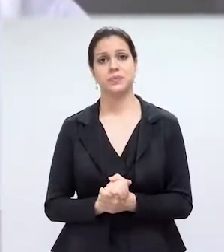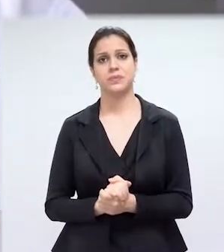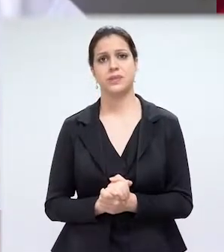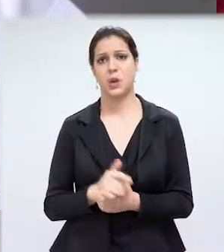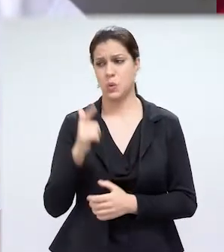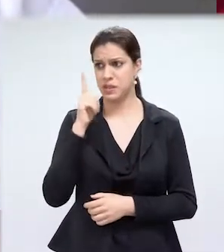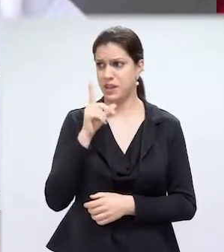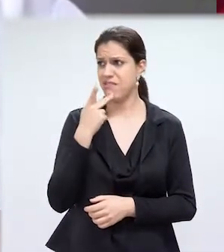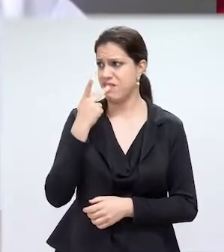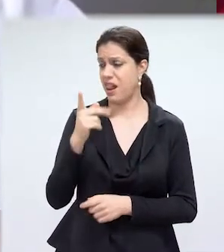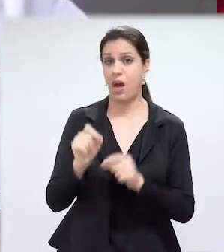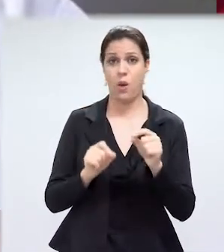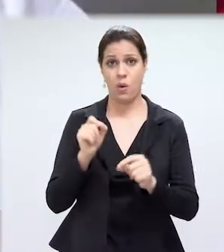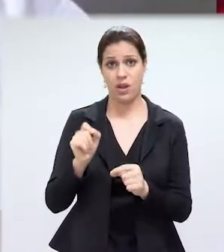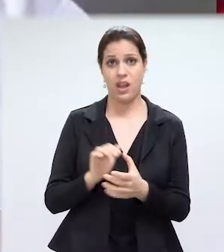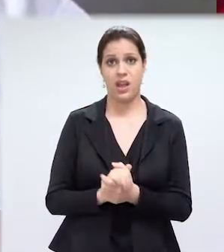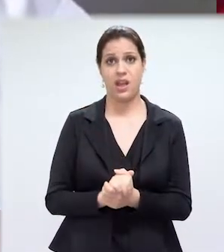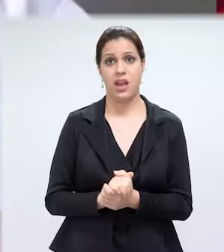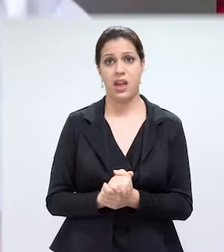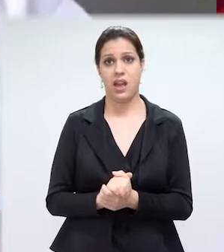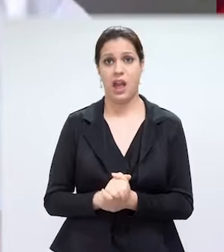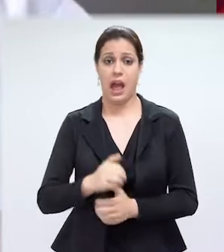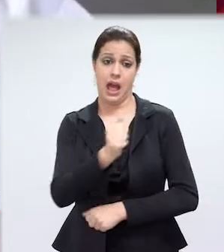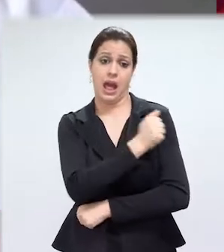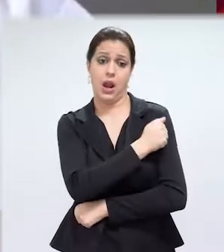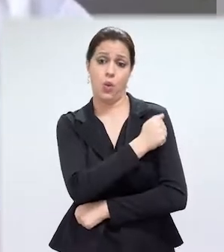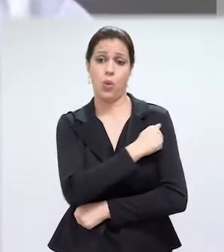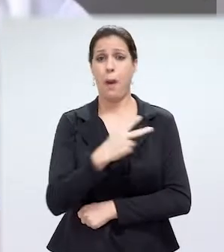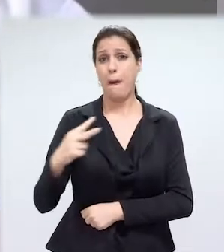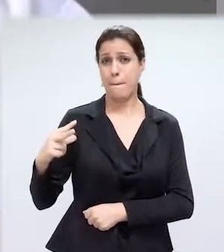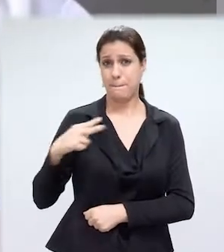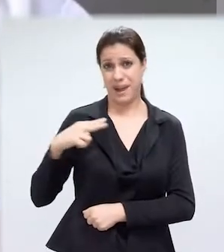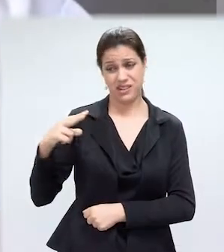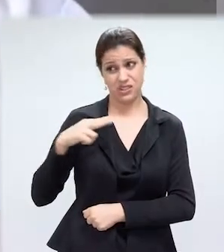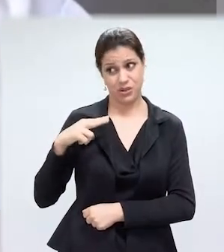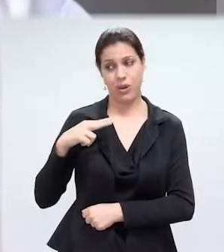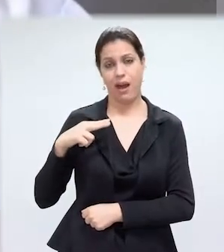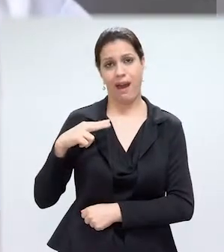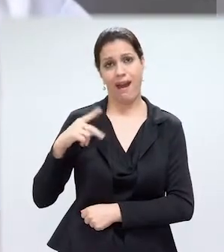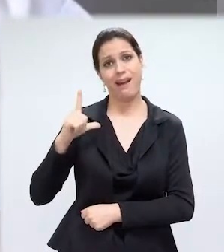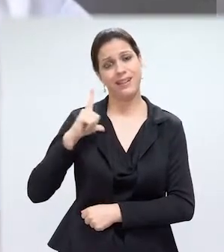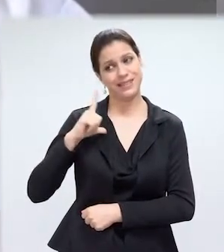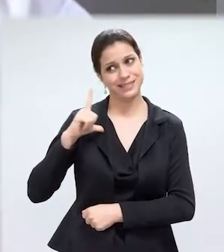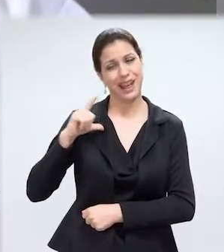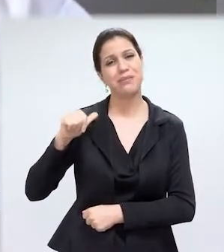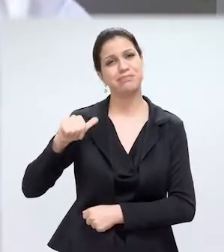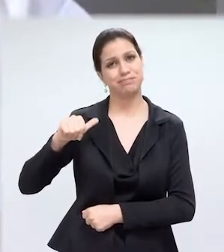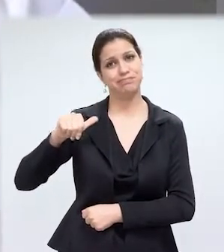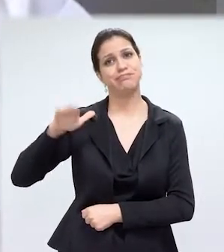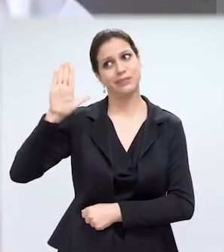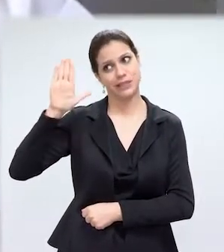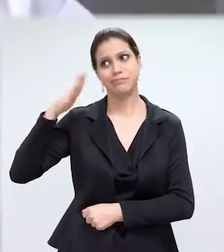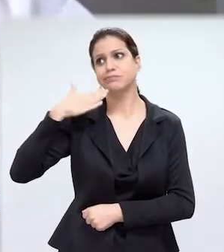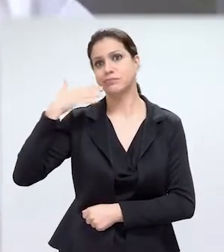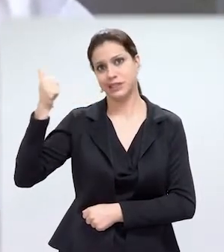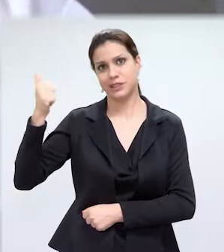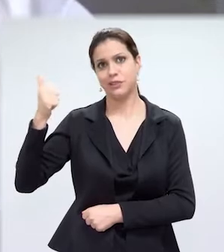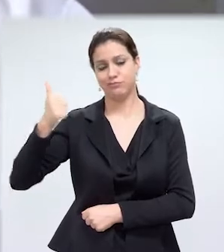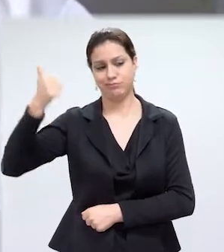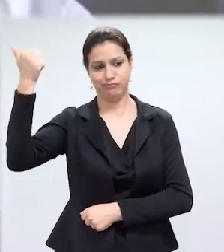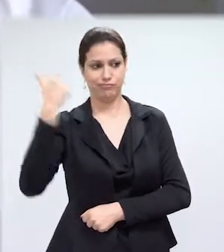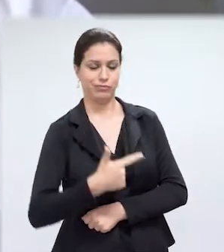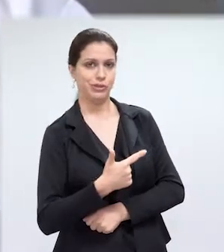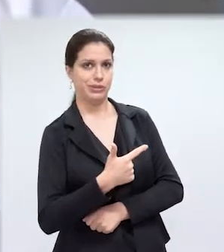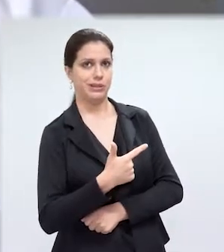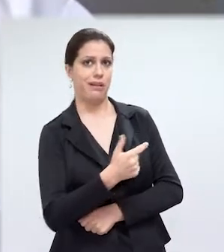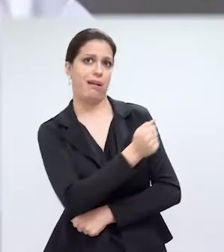aqui no programa Perspectiva, dá para falar ainda em vantagens do aluno da rede particular em relação a esse